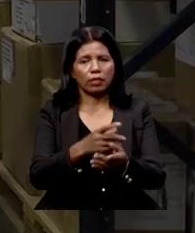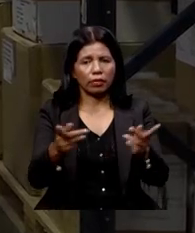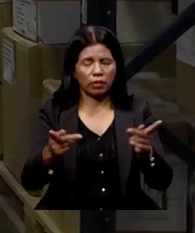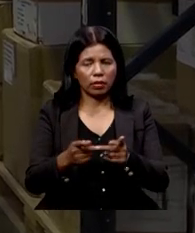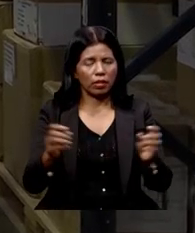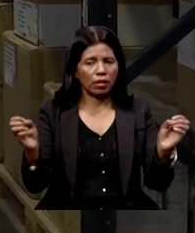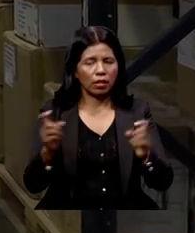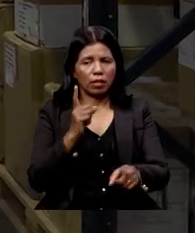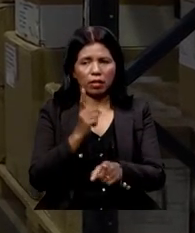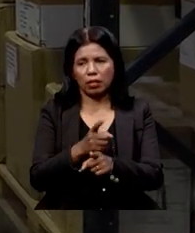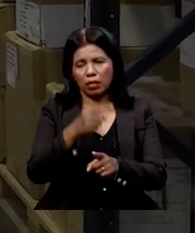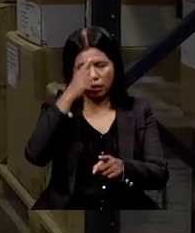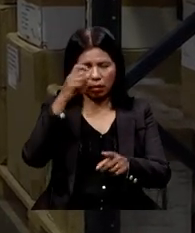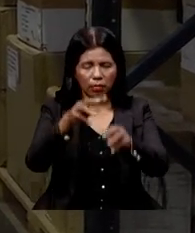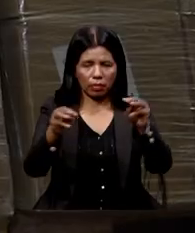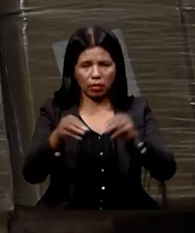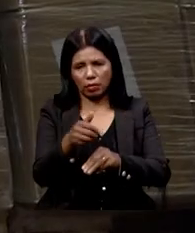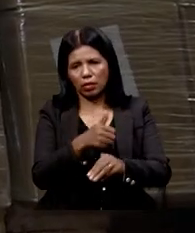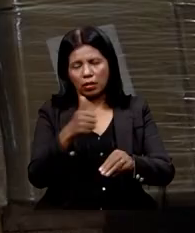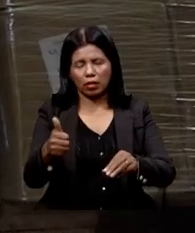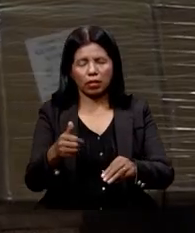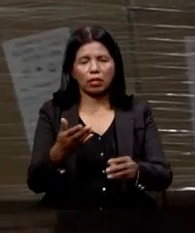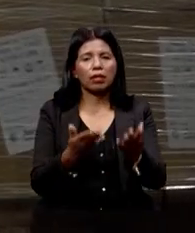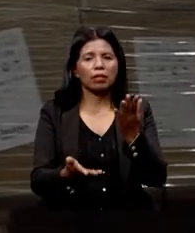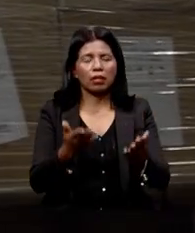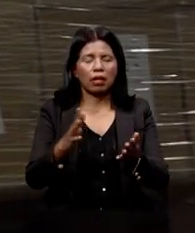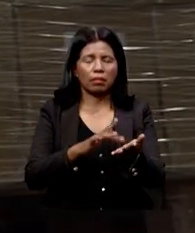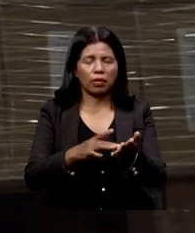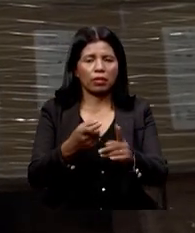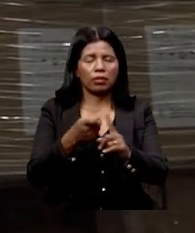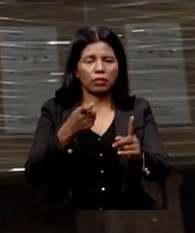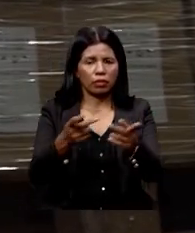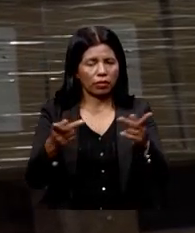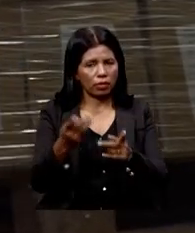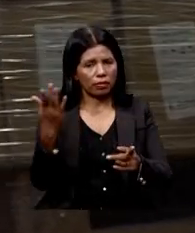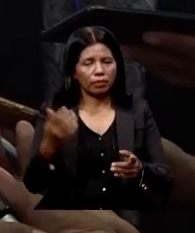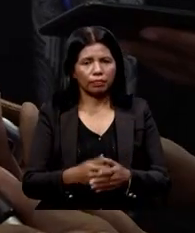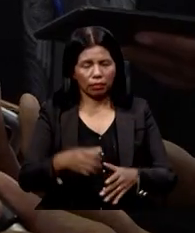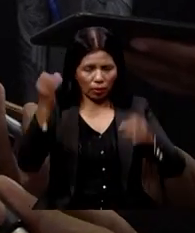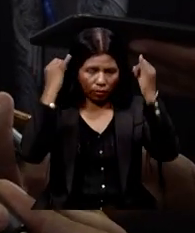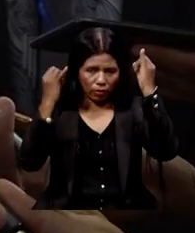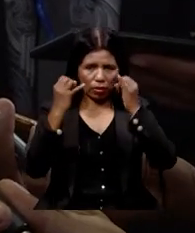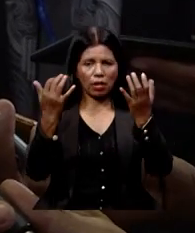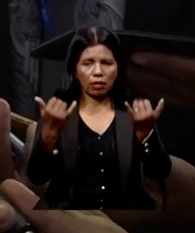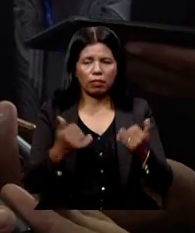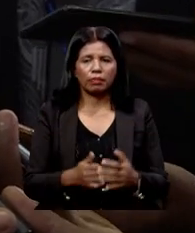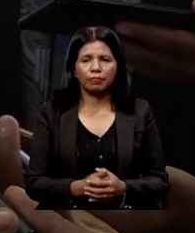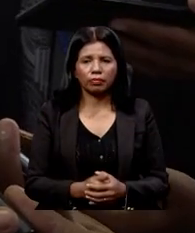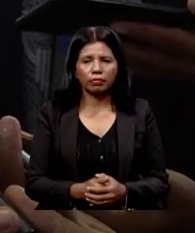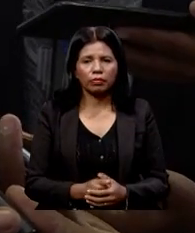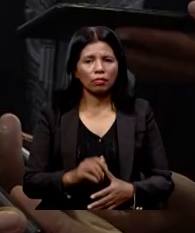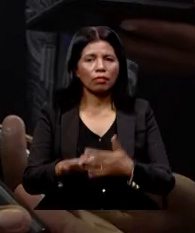lá permanente também o município se remos depende by Moro que se armazém refere informação que agora a